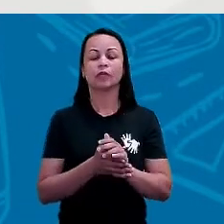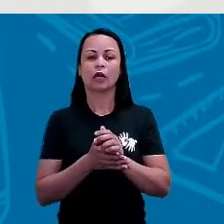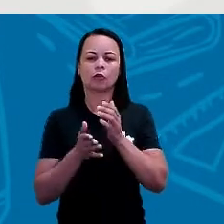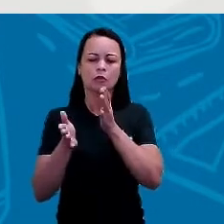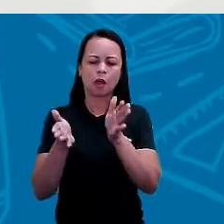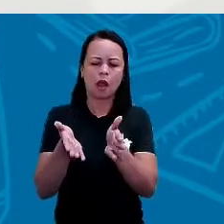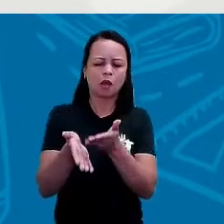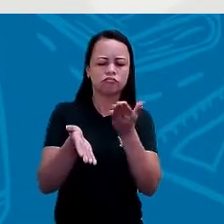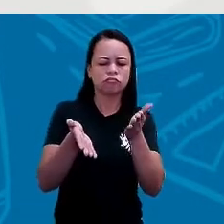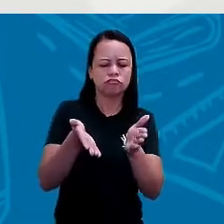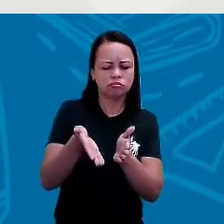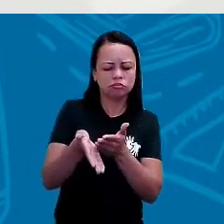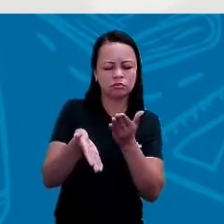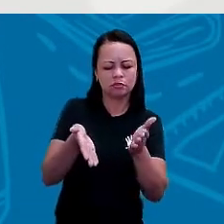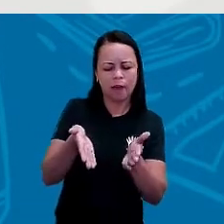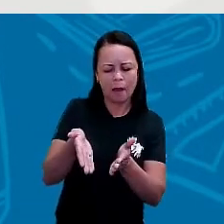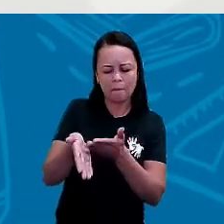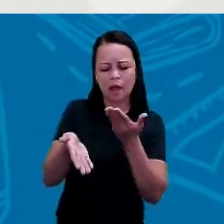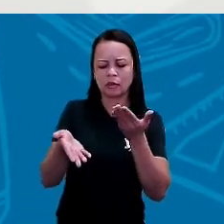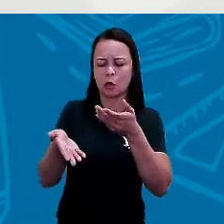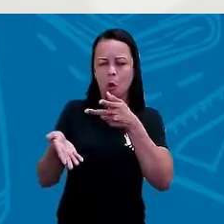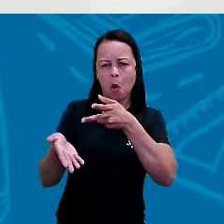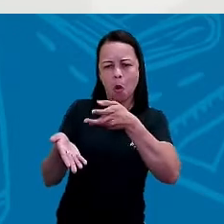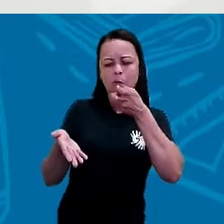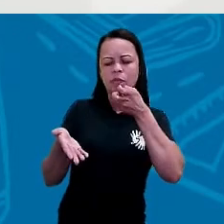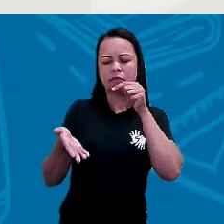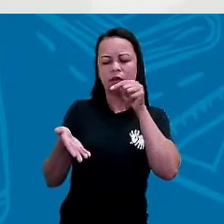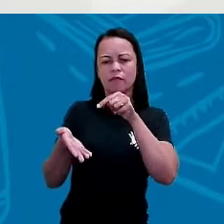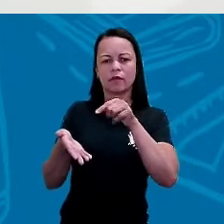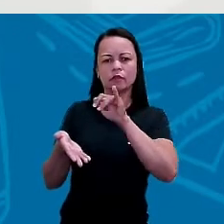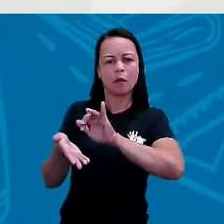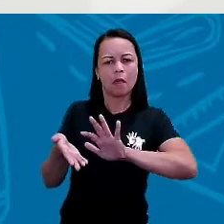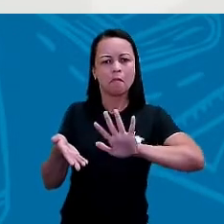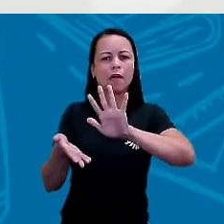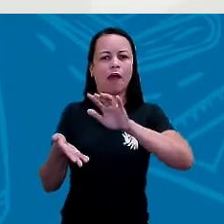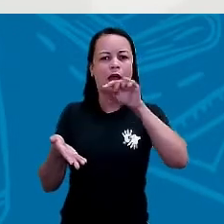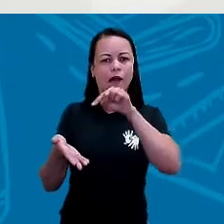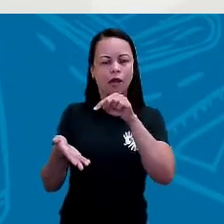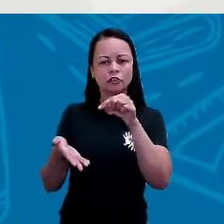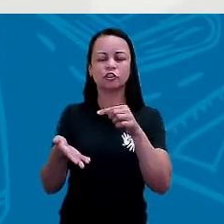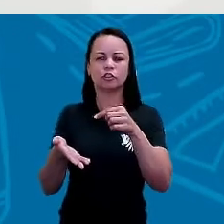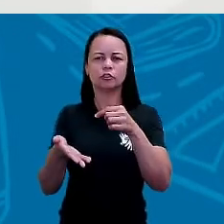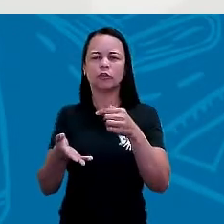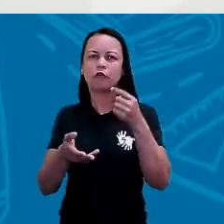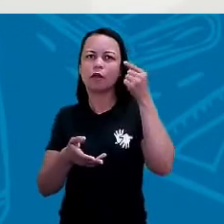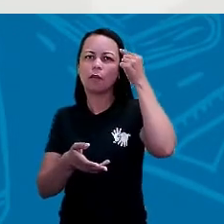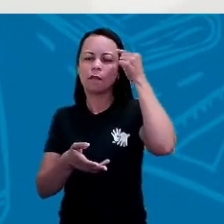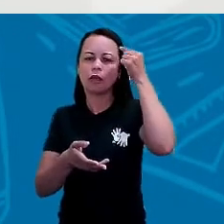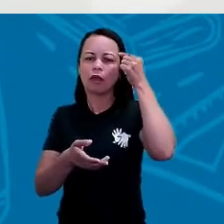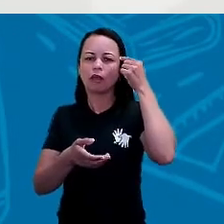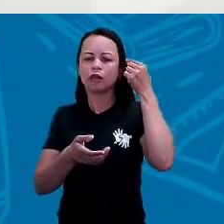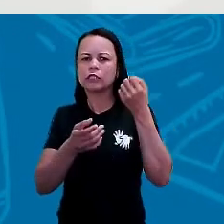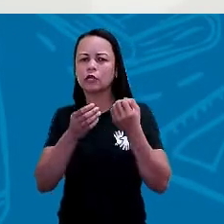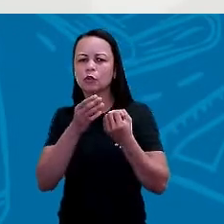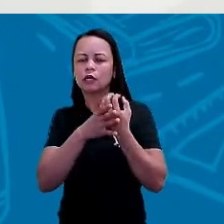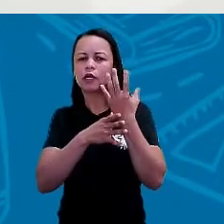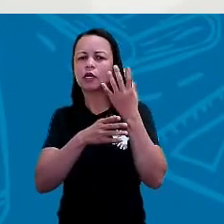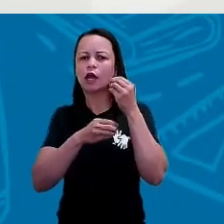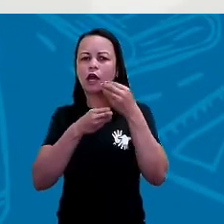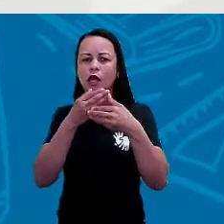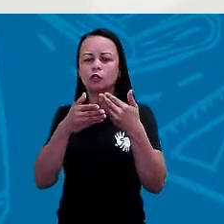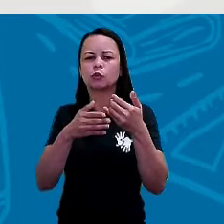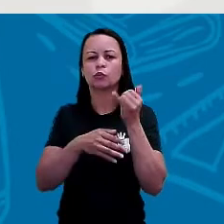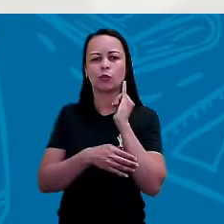as páginas, nós vamos observando aquelas imagens, estamos construindo também um conto.